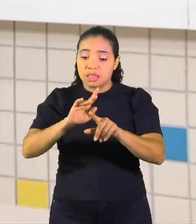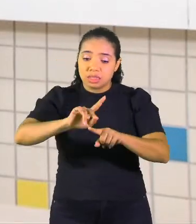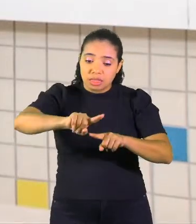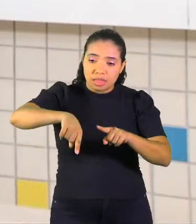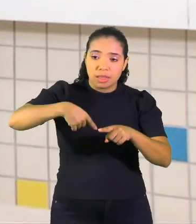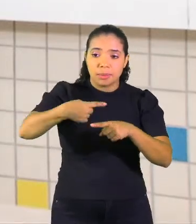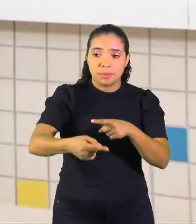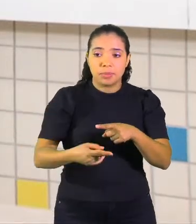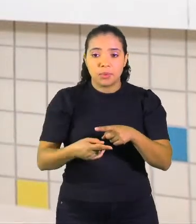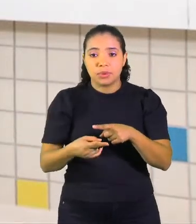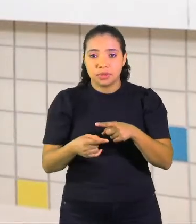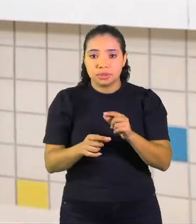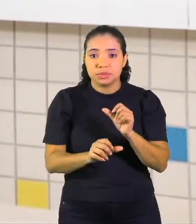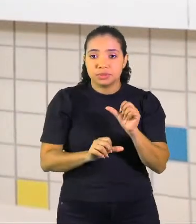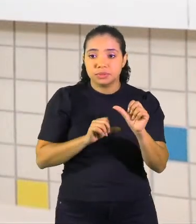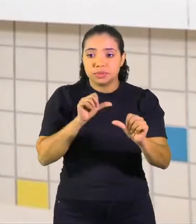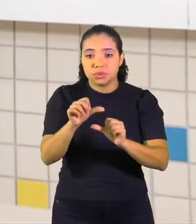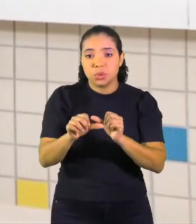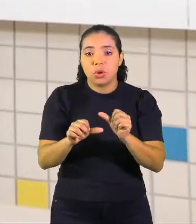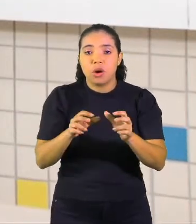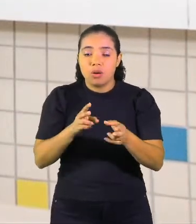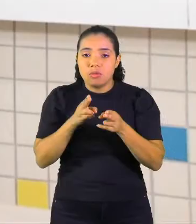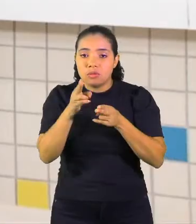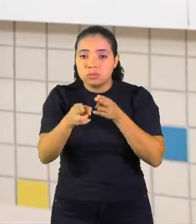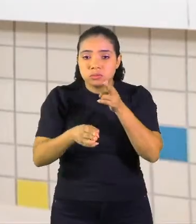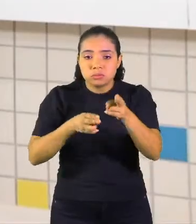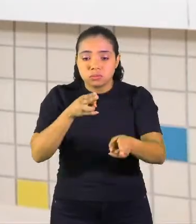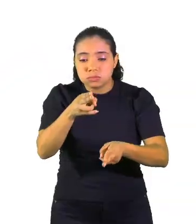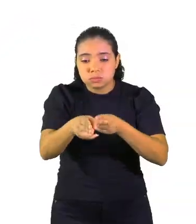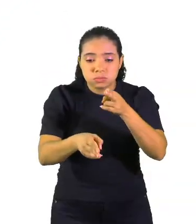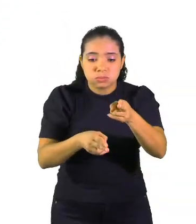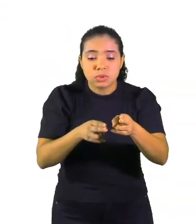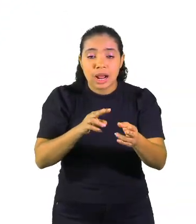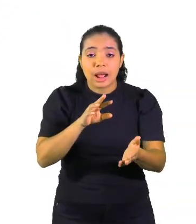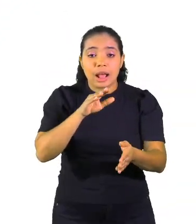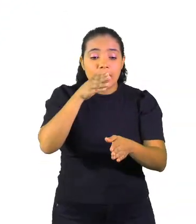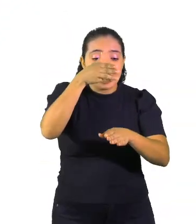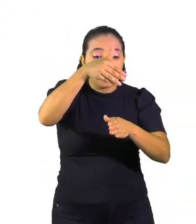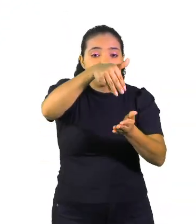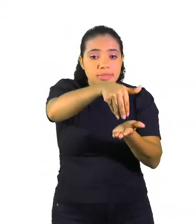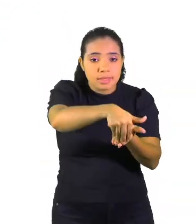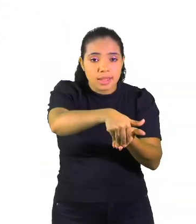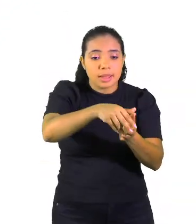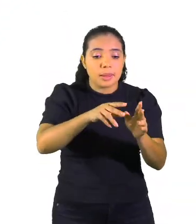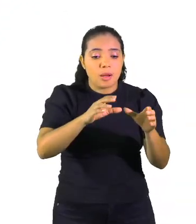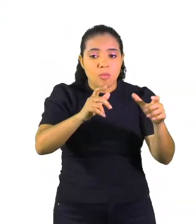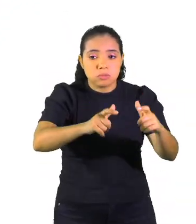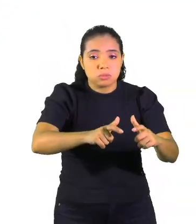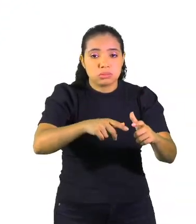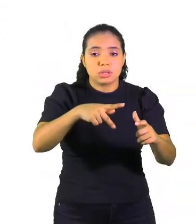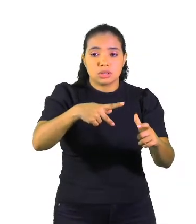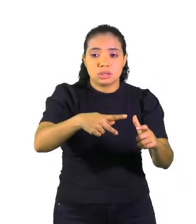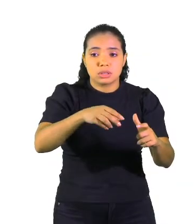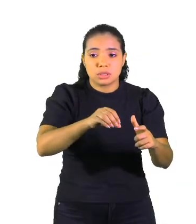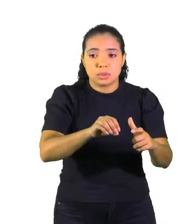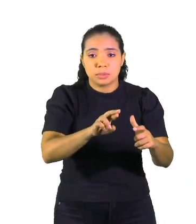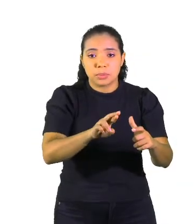ser transportado por trens até o porto. Aí agora vocês têm uma imagem do